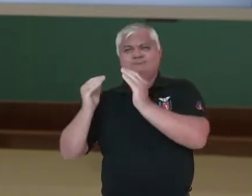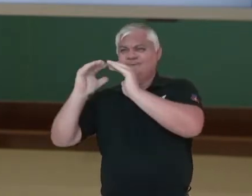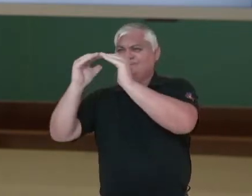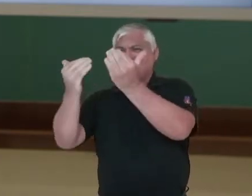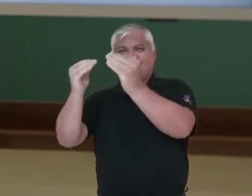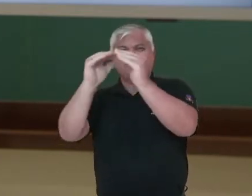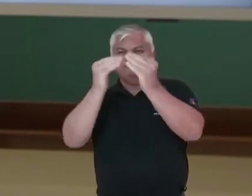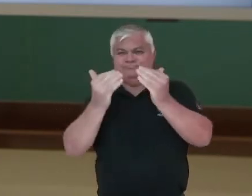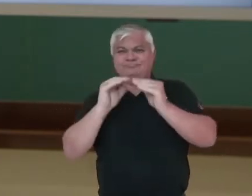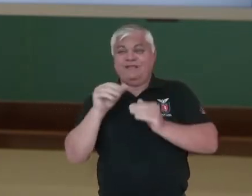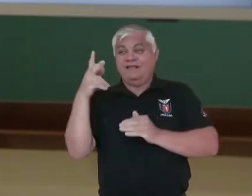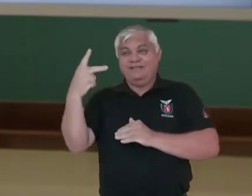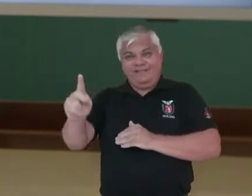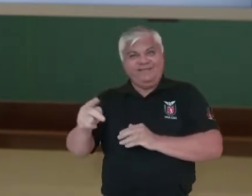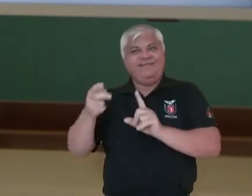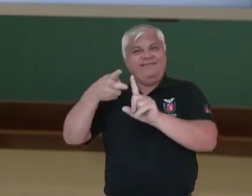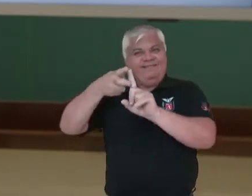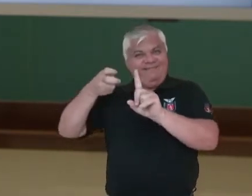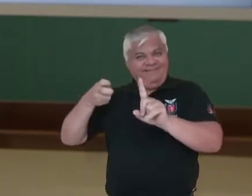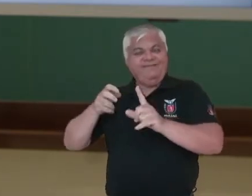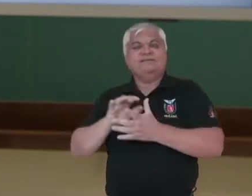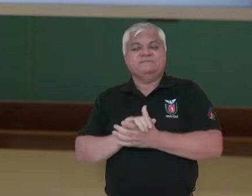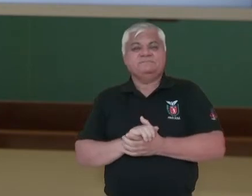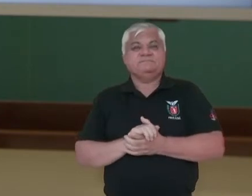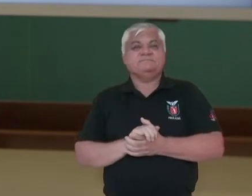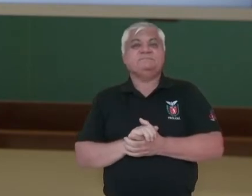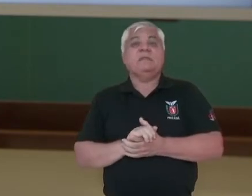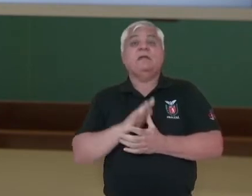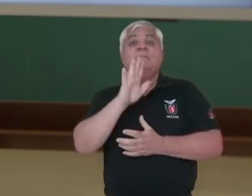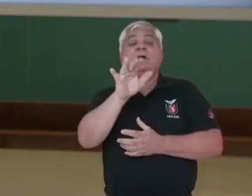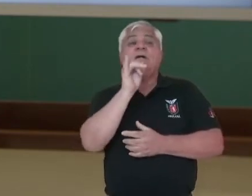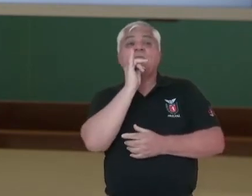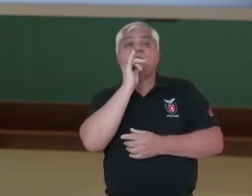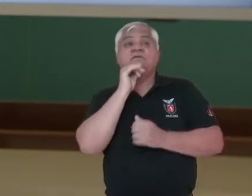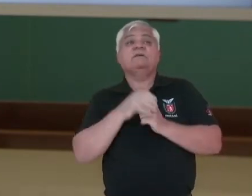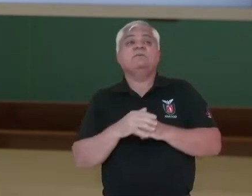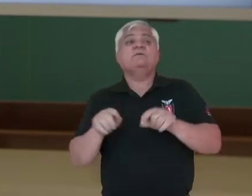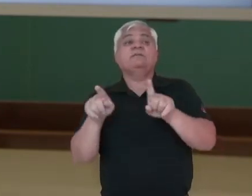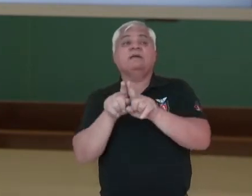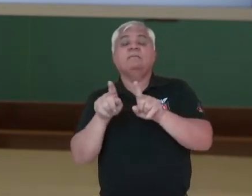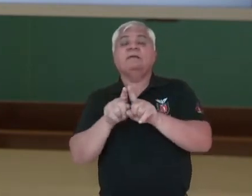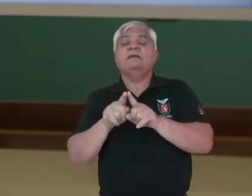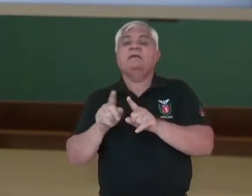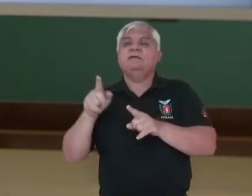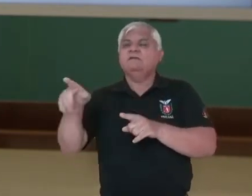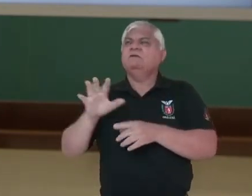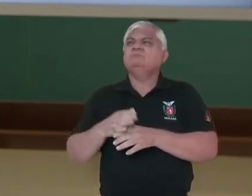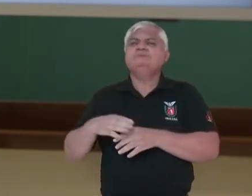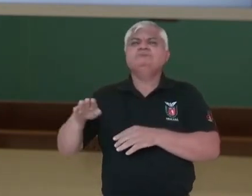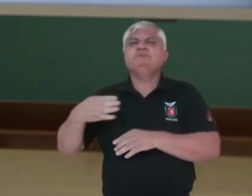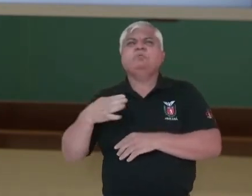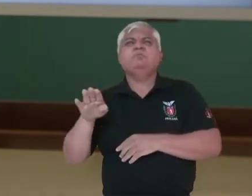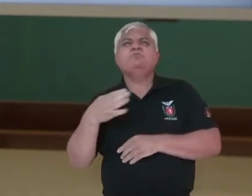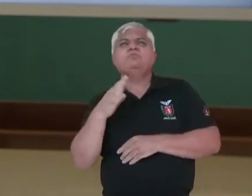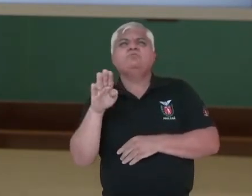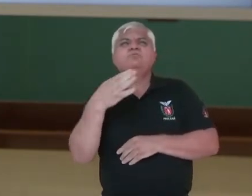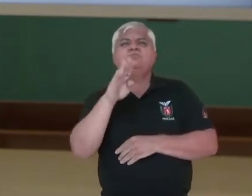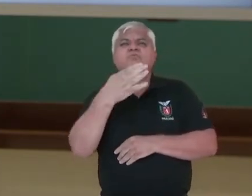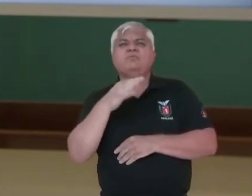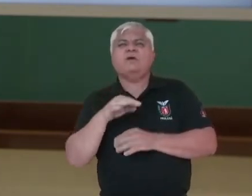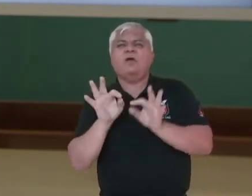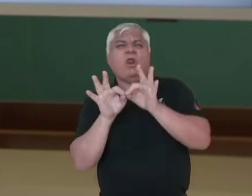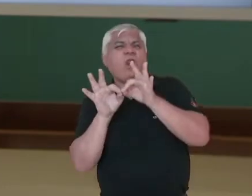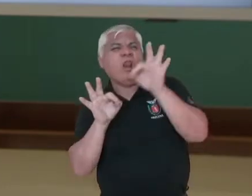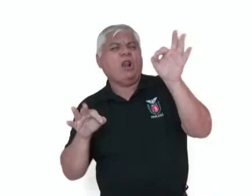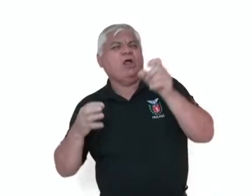ocupando áreas que eram indígenas até então. A organização de expedições para conhecer e explorar o interior, que